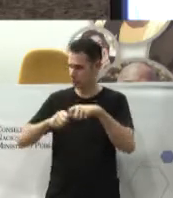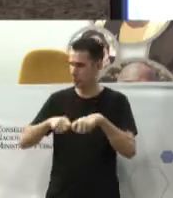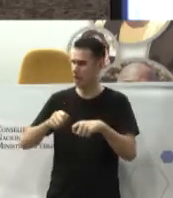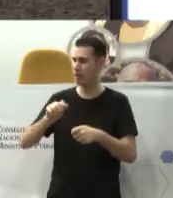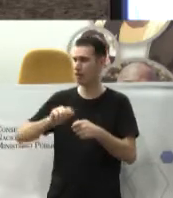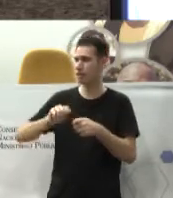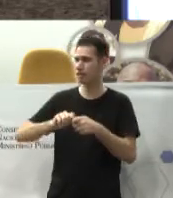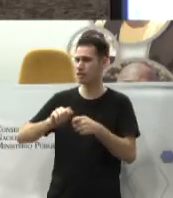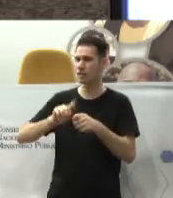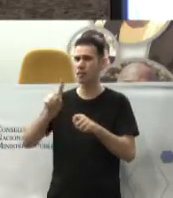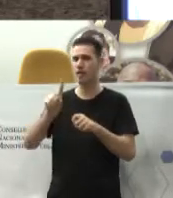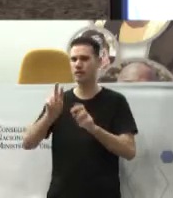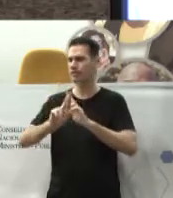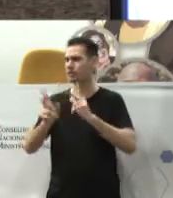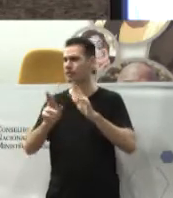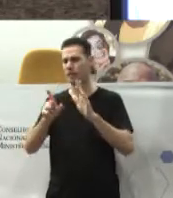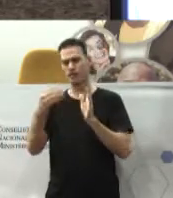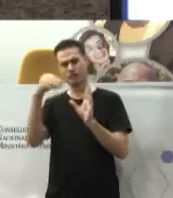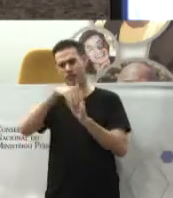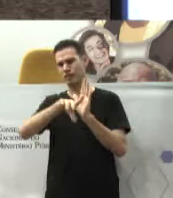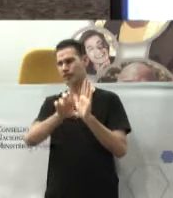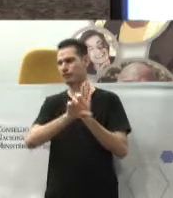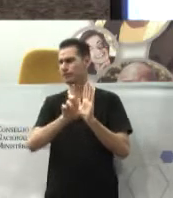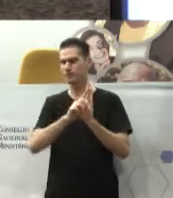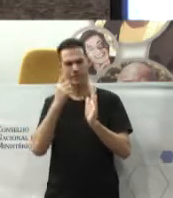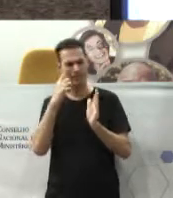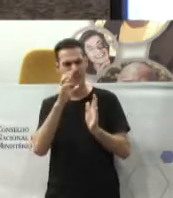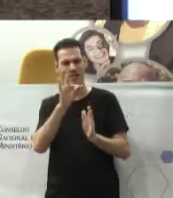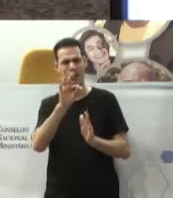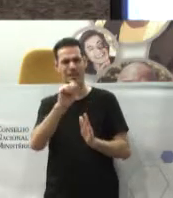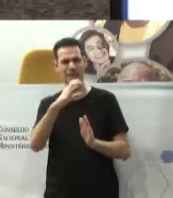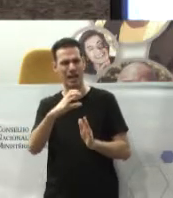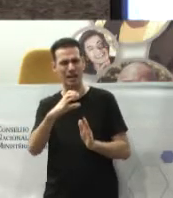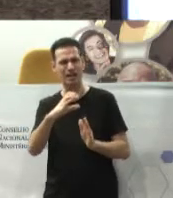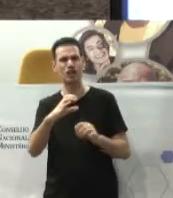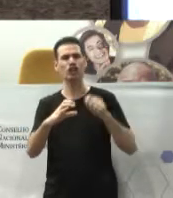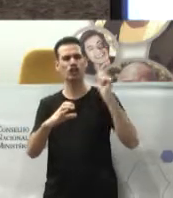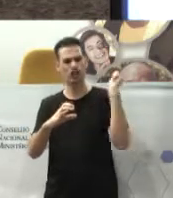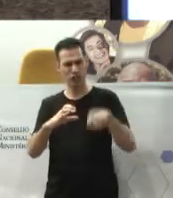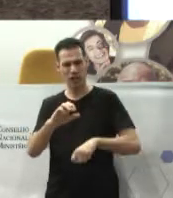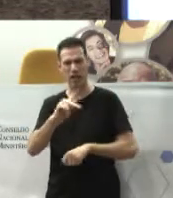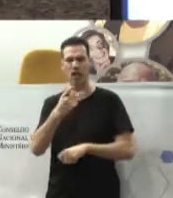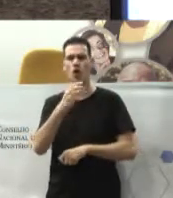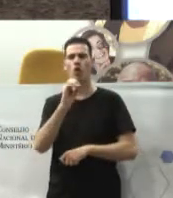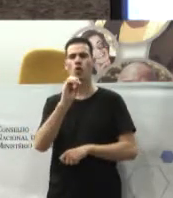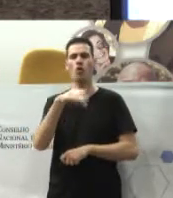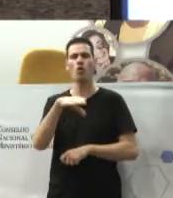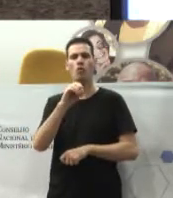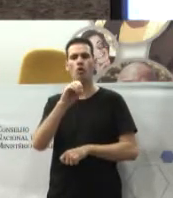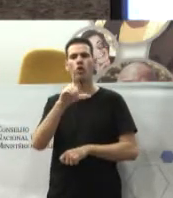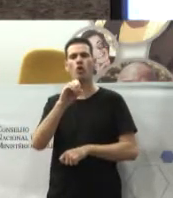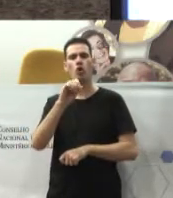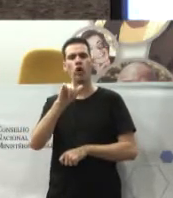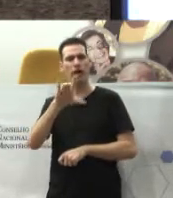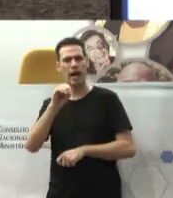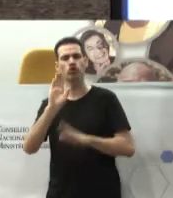era outra. E ela me perguntou, esse TAC já homologado pode ser alterado?